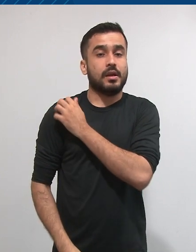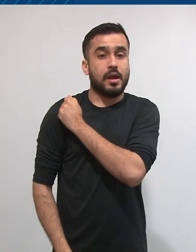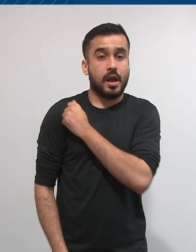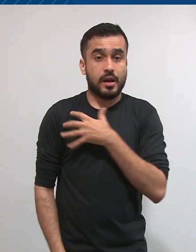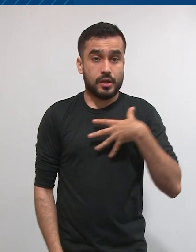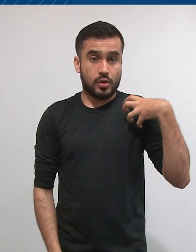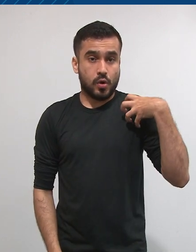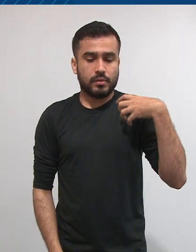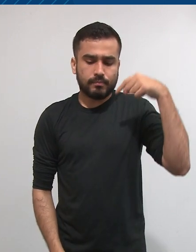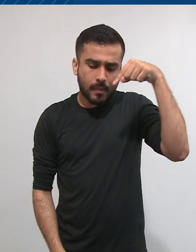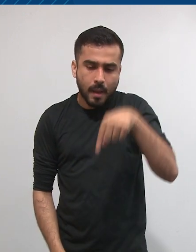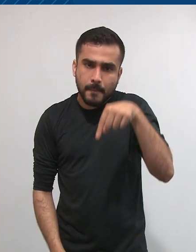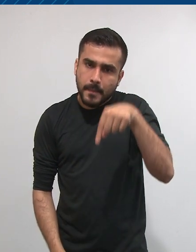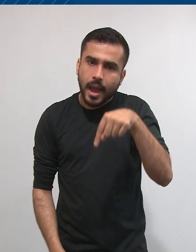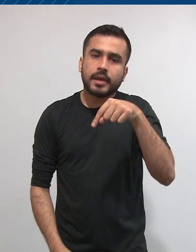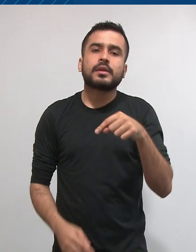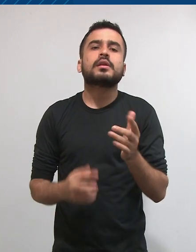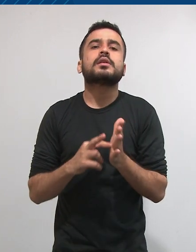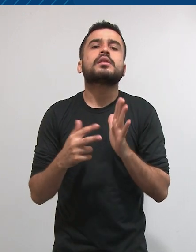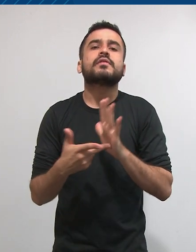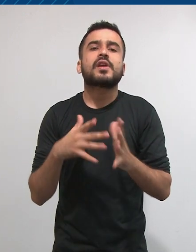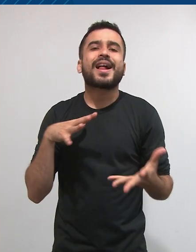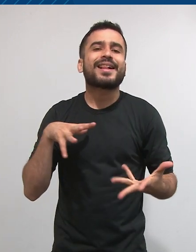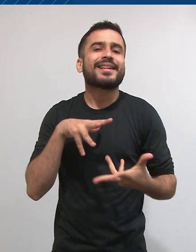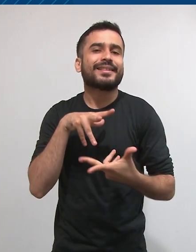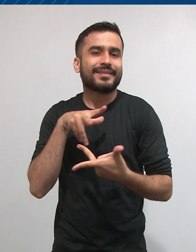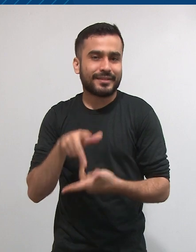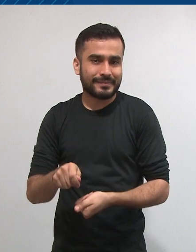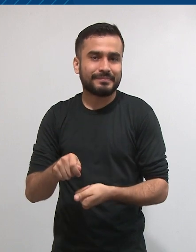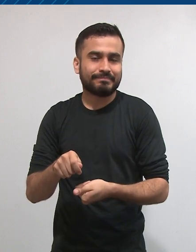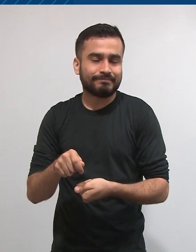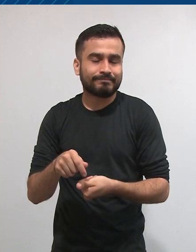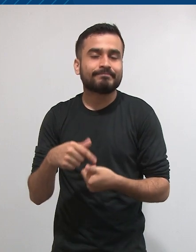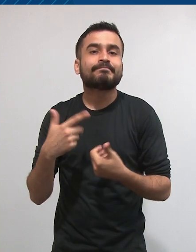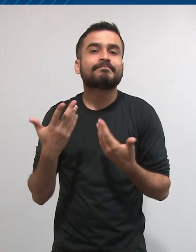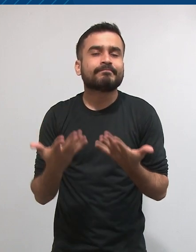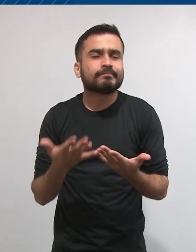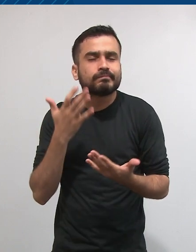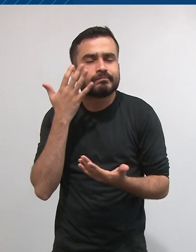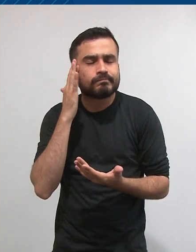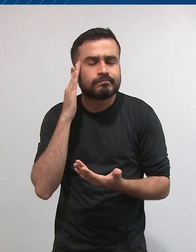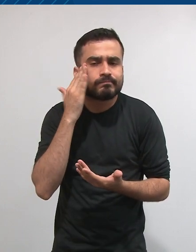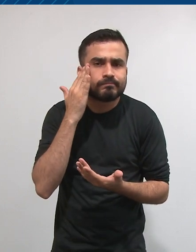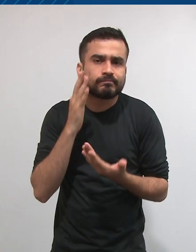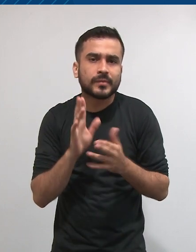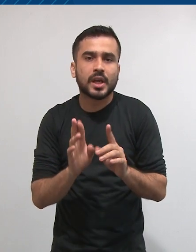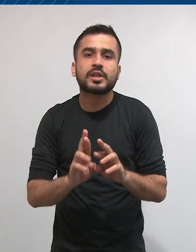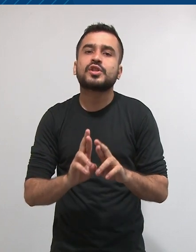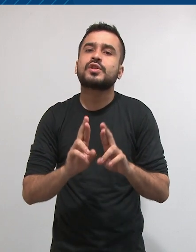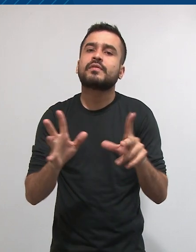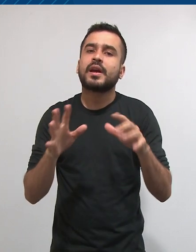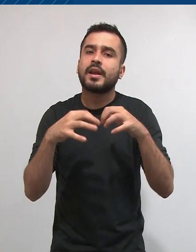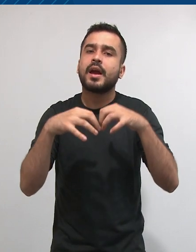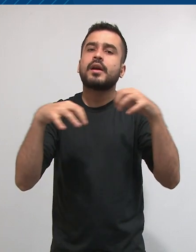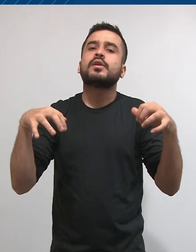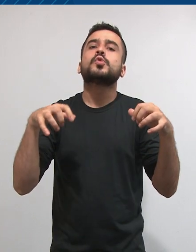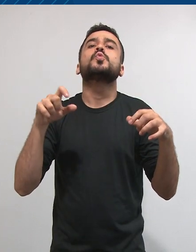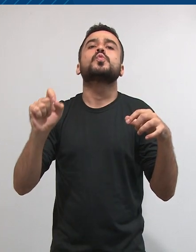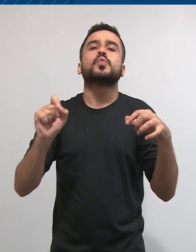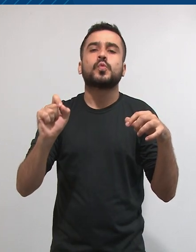para baixo, que é esse mundo nossa Terra. E isto daí dá para tirar a diferença da educação dos